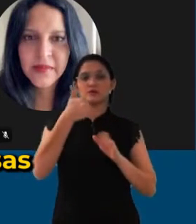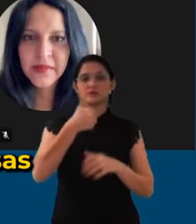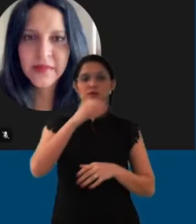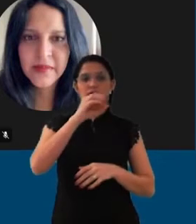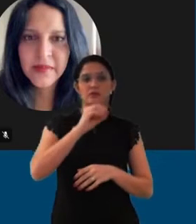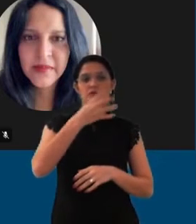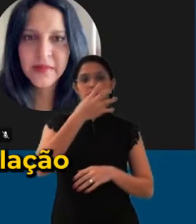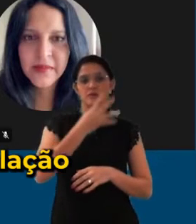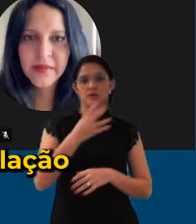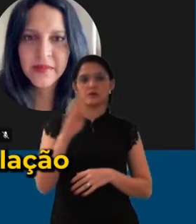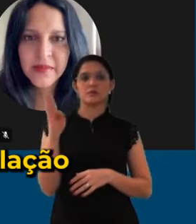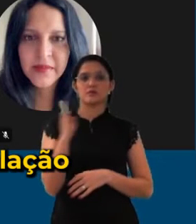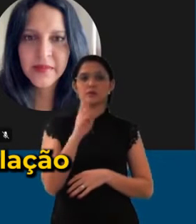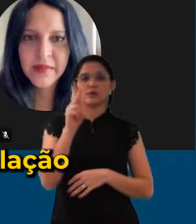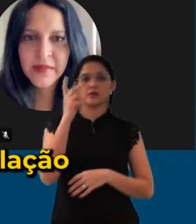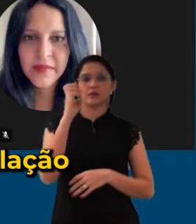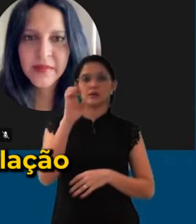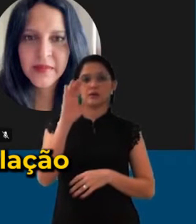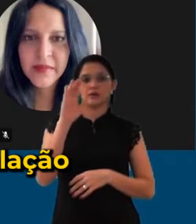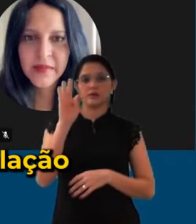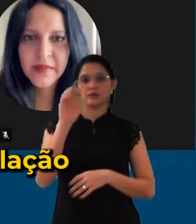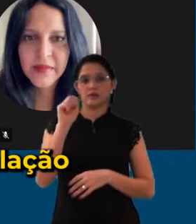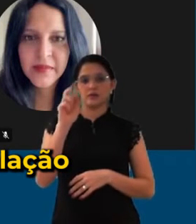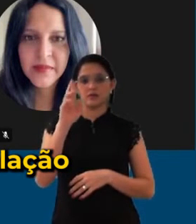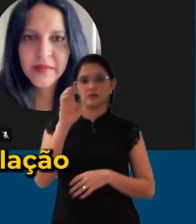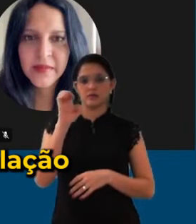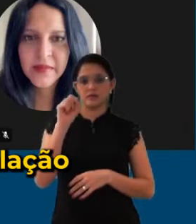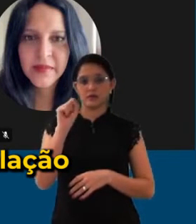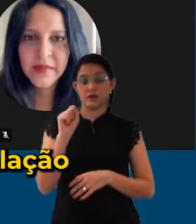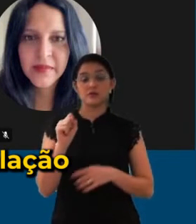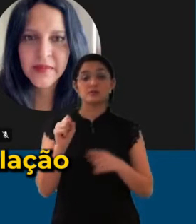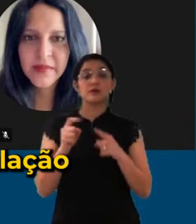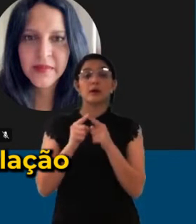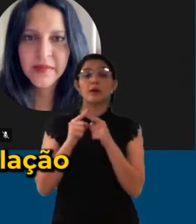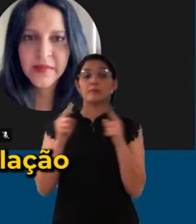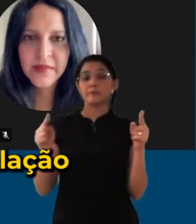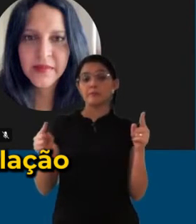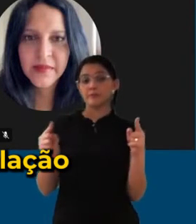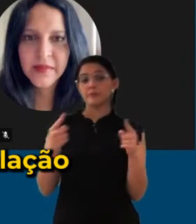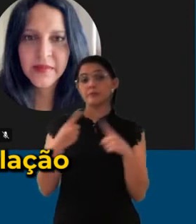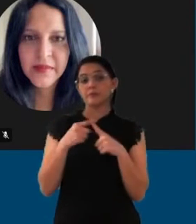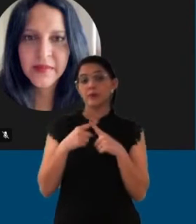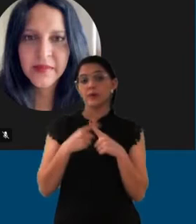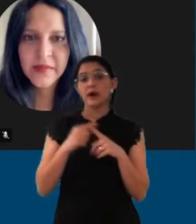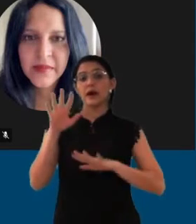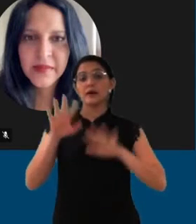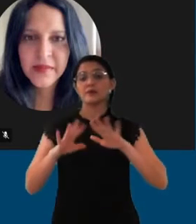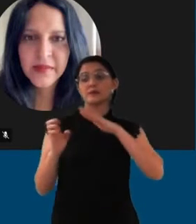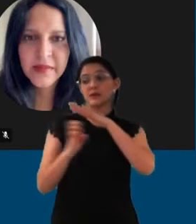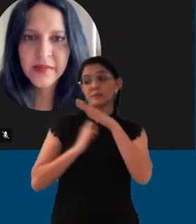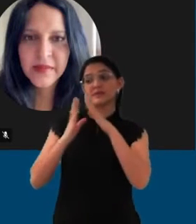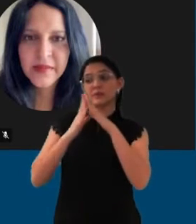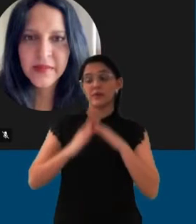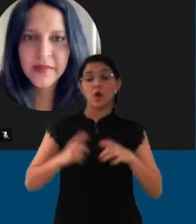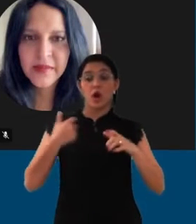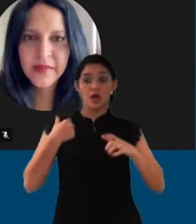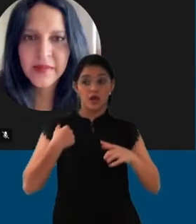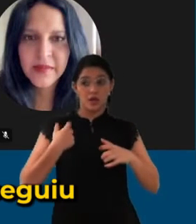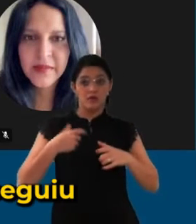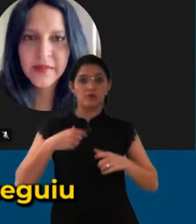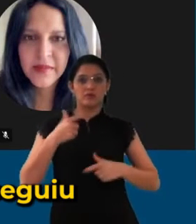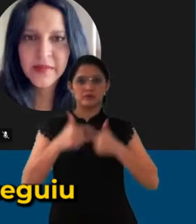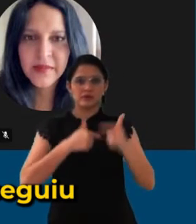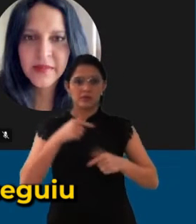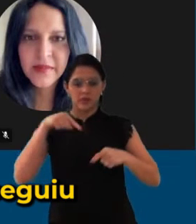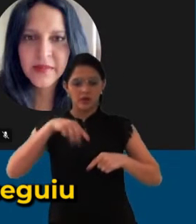bem maior do que ela vai inicialmente fazer a sua instalação do empreendimento. Né?